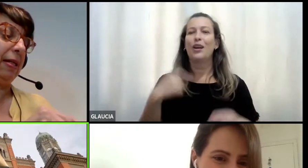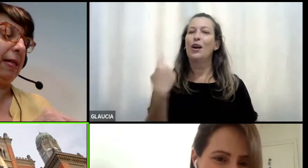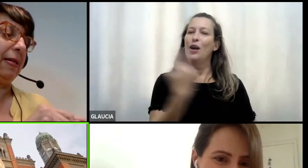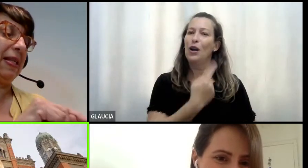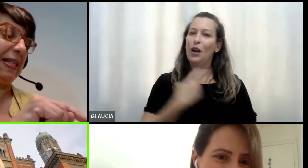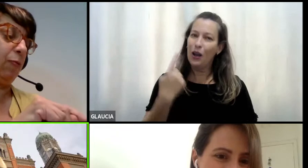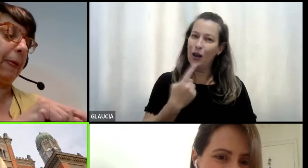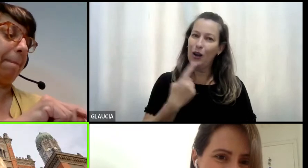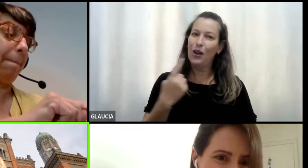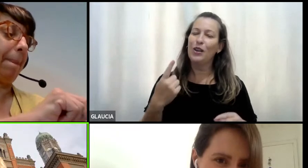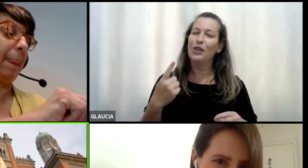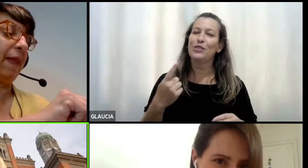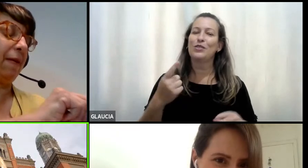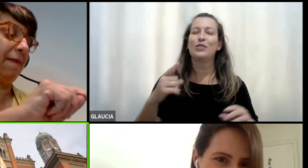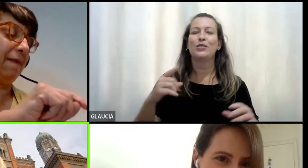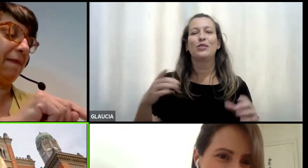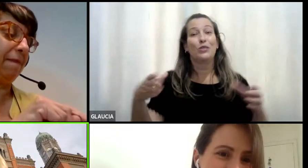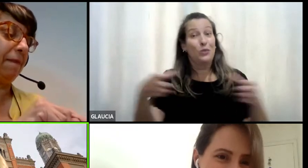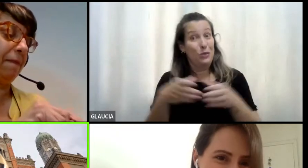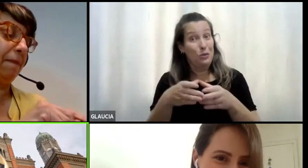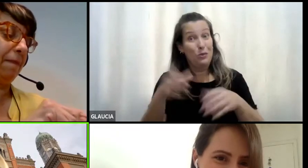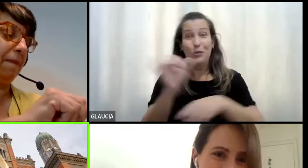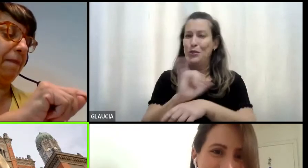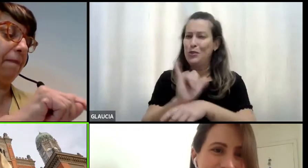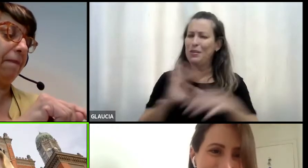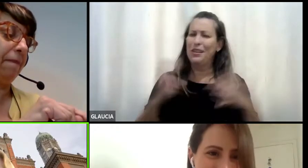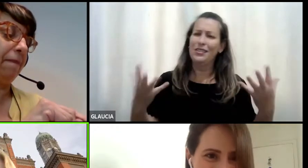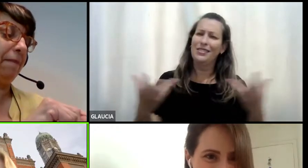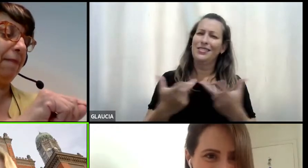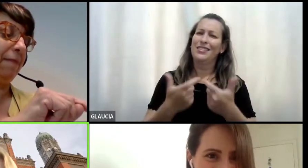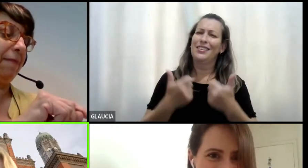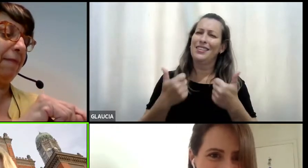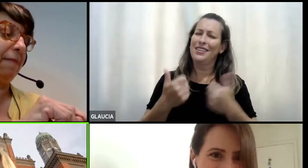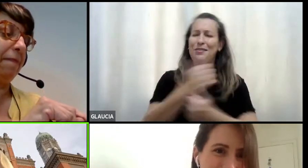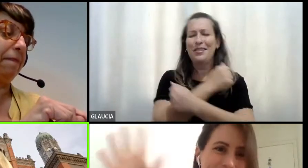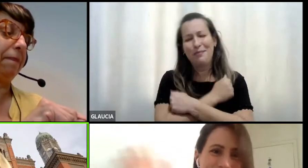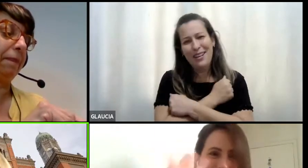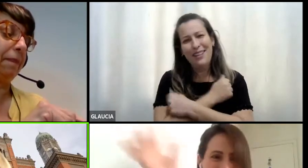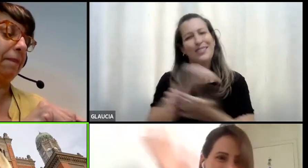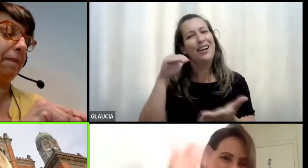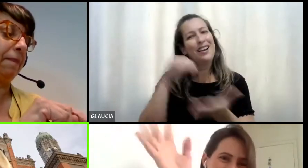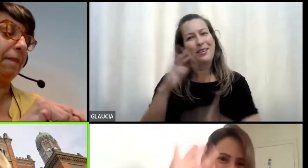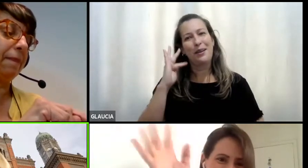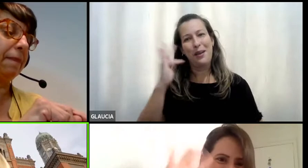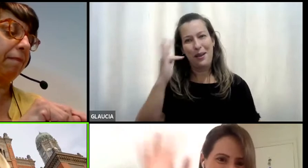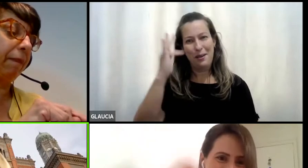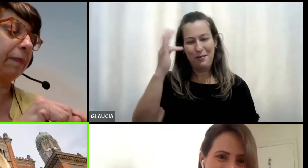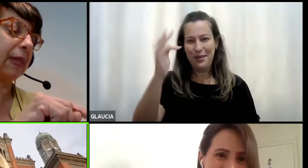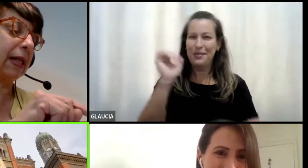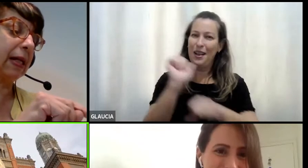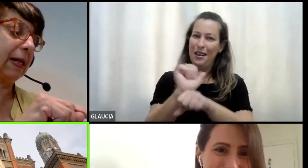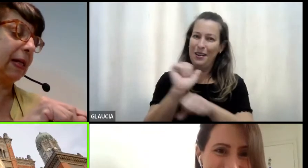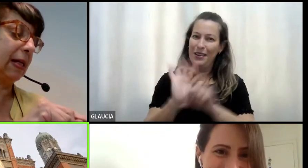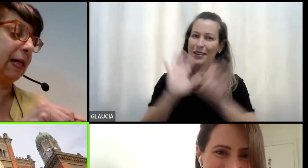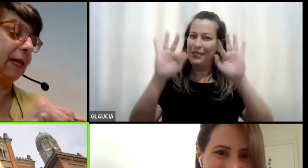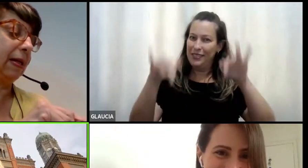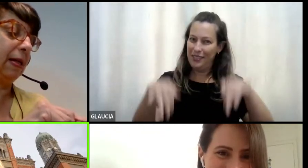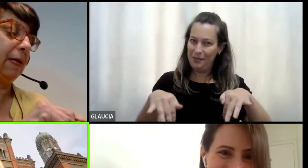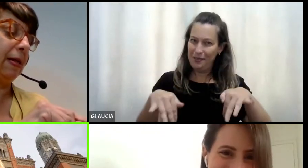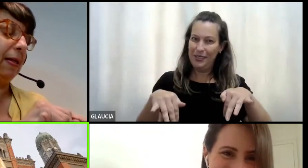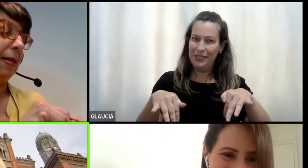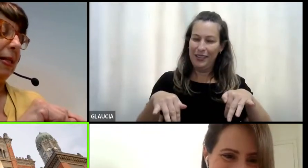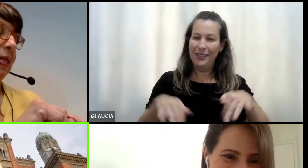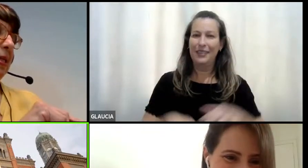YouTube, excelente. Não poderia ter sido melhor. Um abraço e até a próxima. Aguardemos agora o encerramento. Coloquem suas